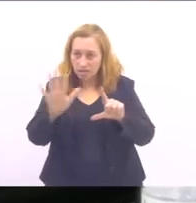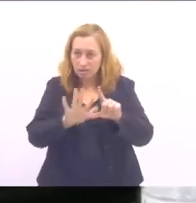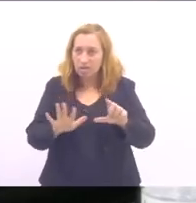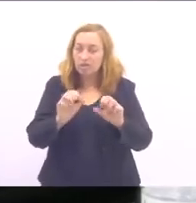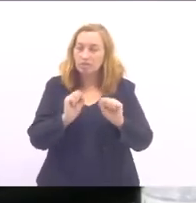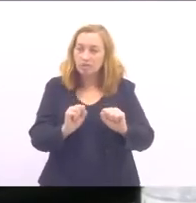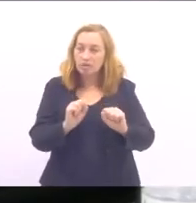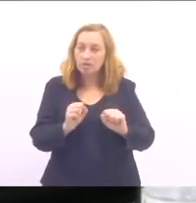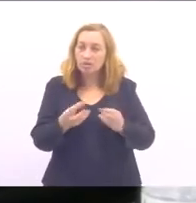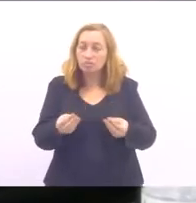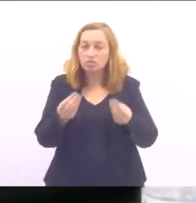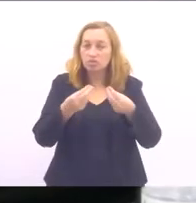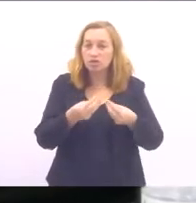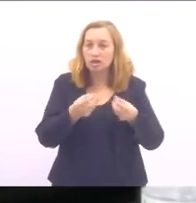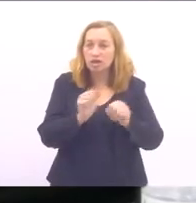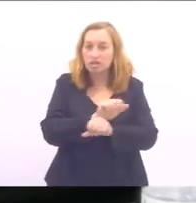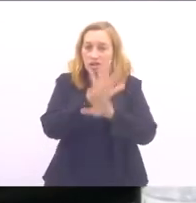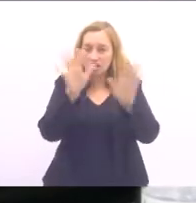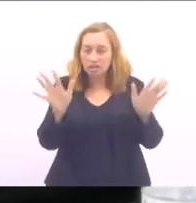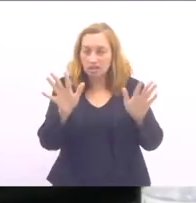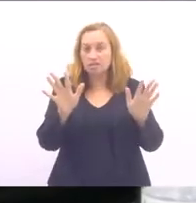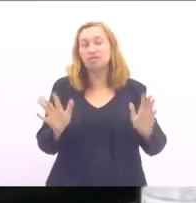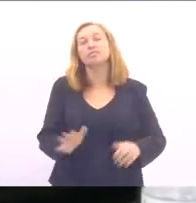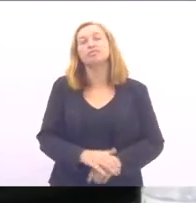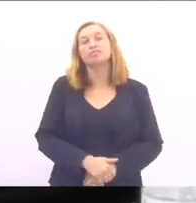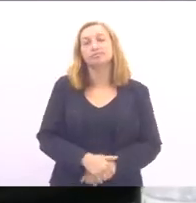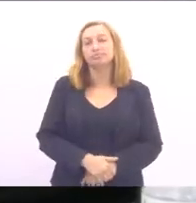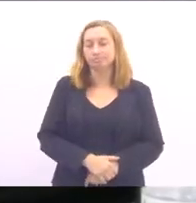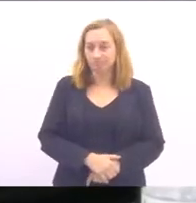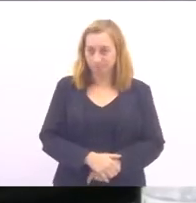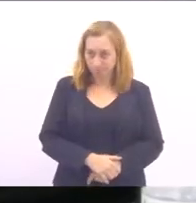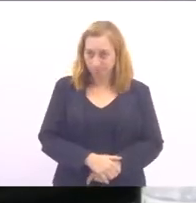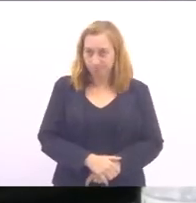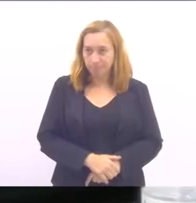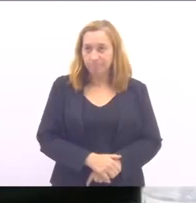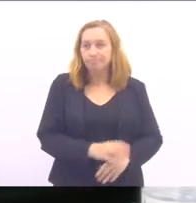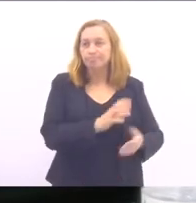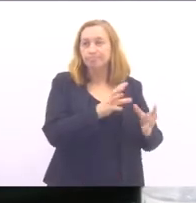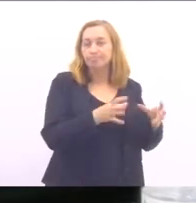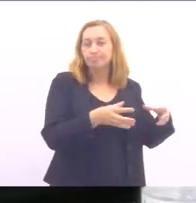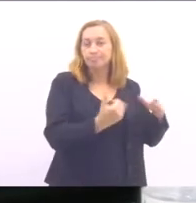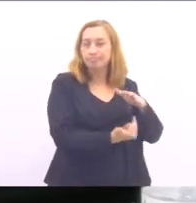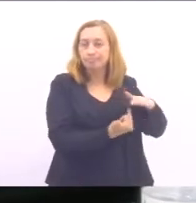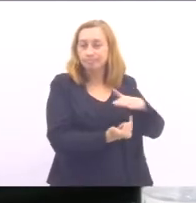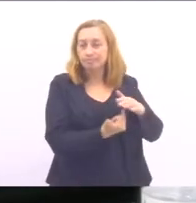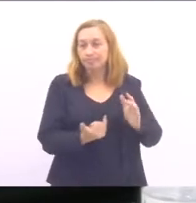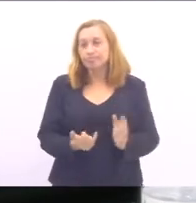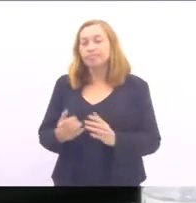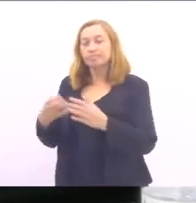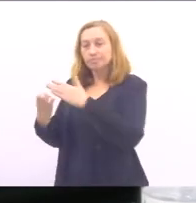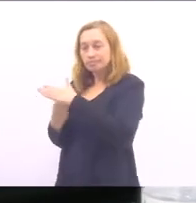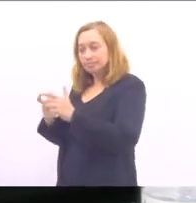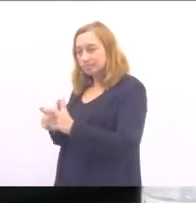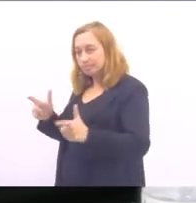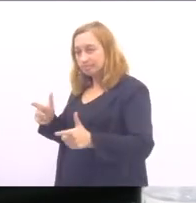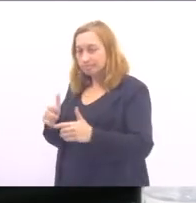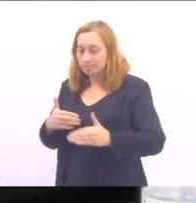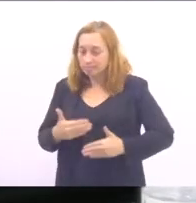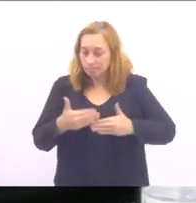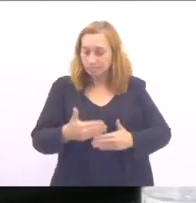possa nos trazer o nível de negócios entre cooperativas e grandes geradores. Isso a gente está